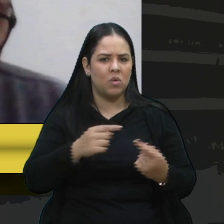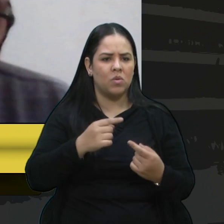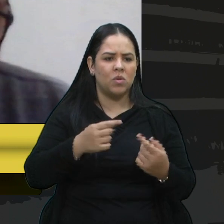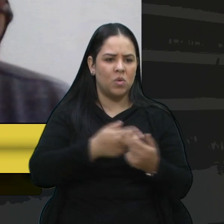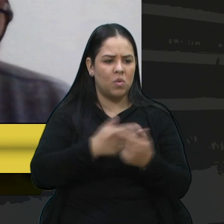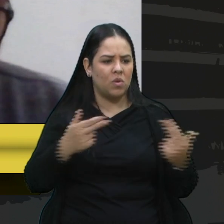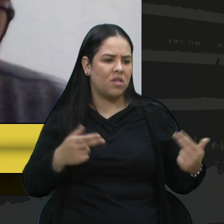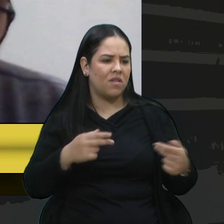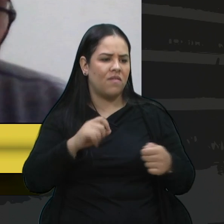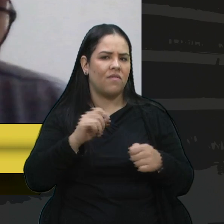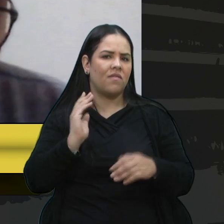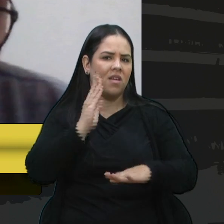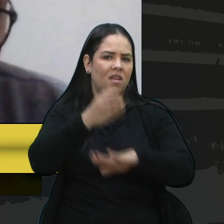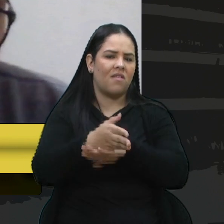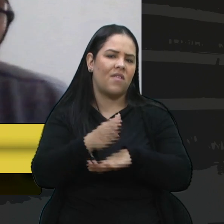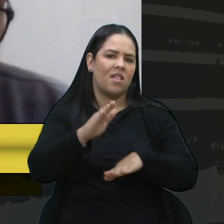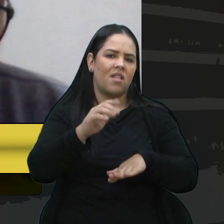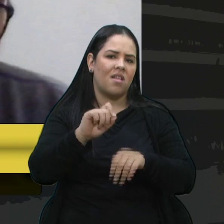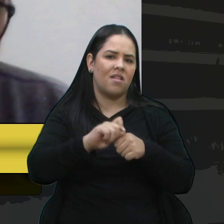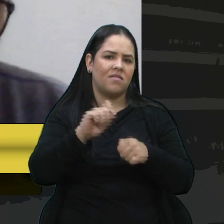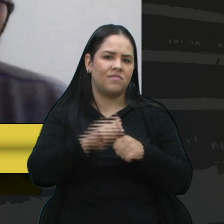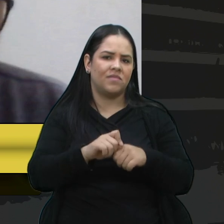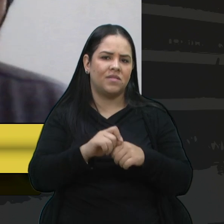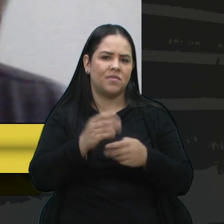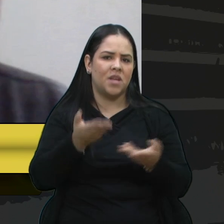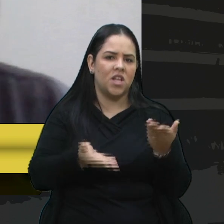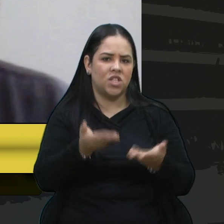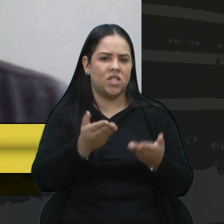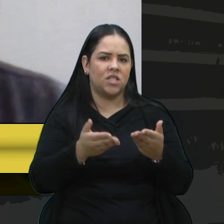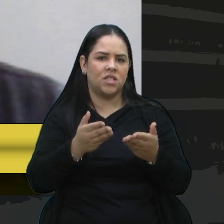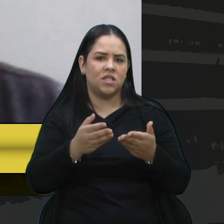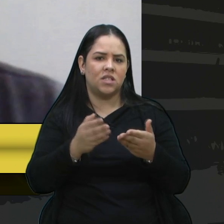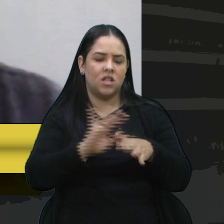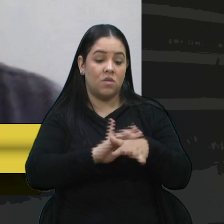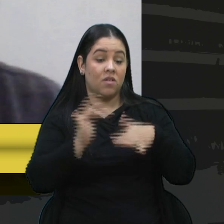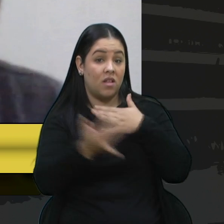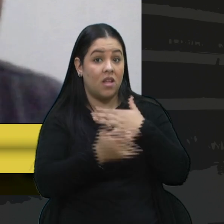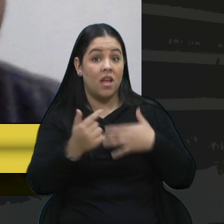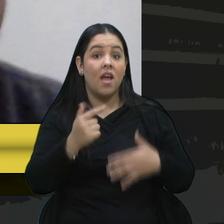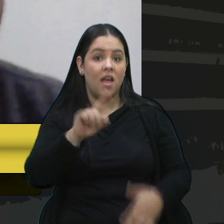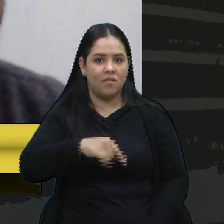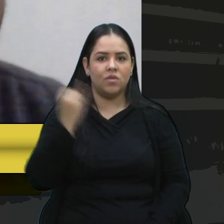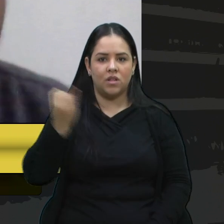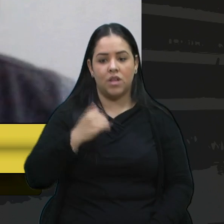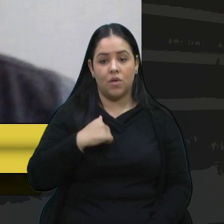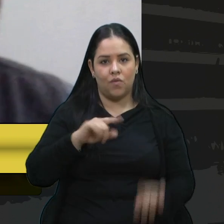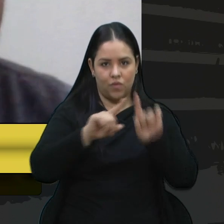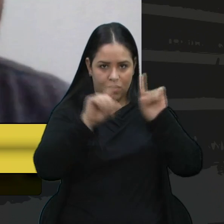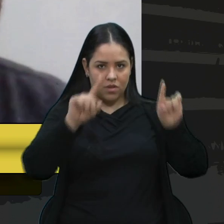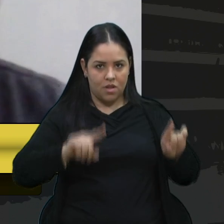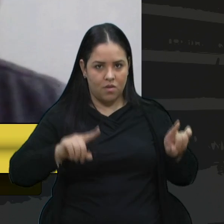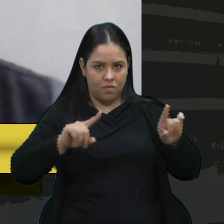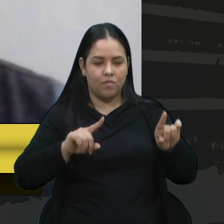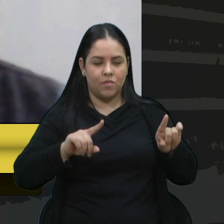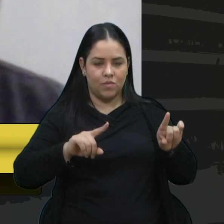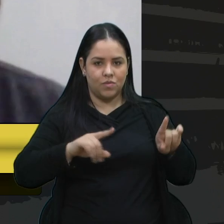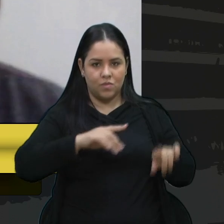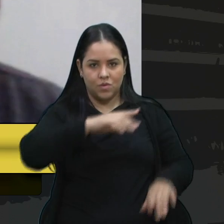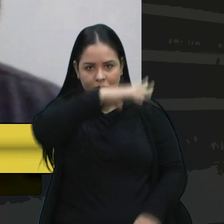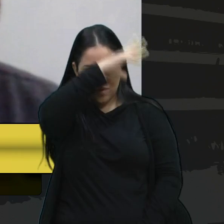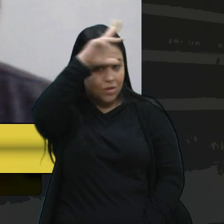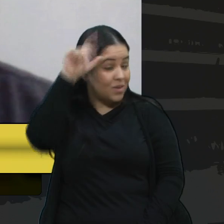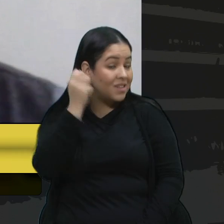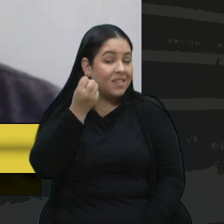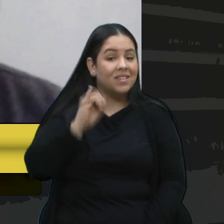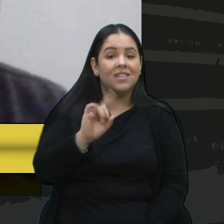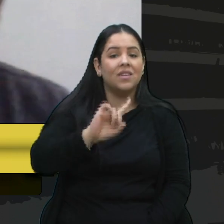fazer média nas redes sociais. Mas é importante, eu sou servidor público, e aqui em Caxias, se não fosse pelo